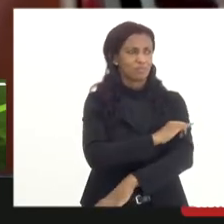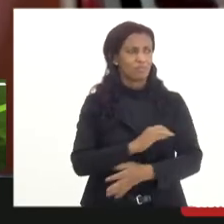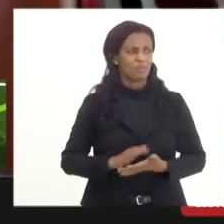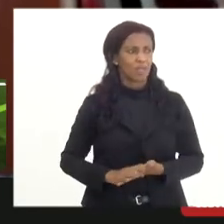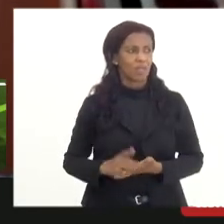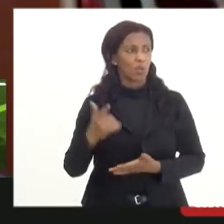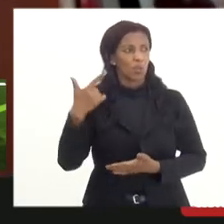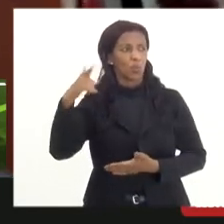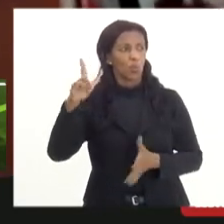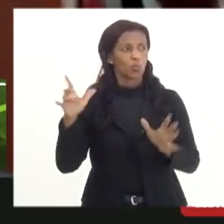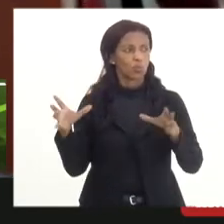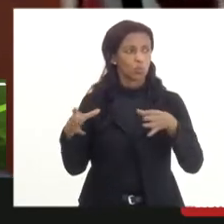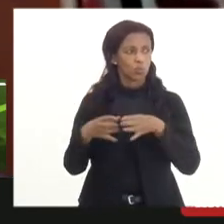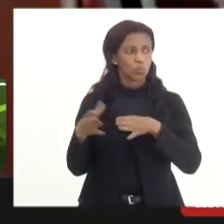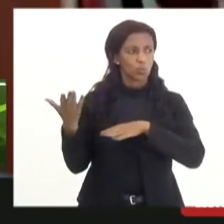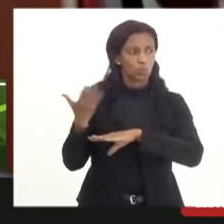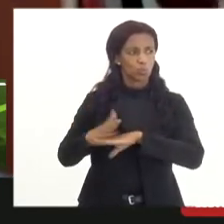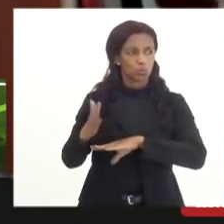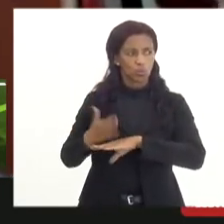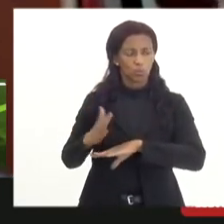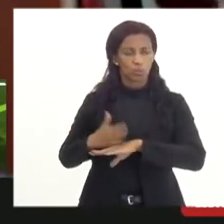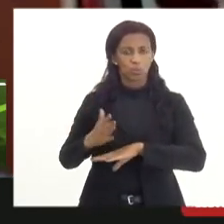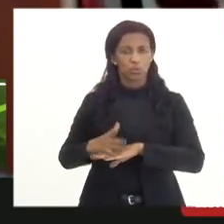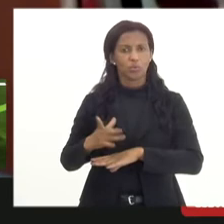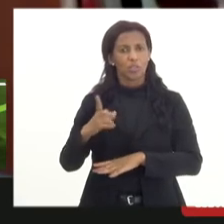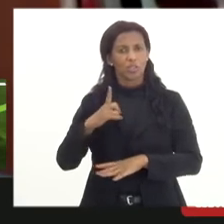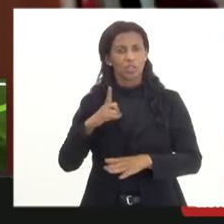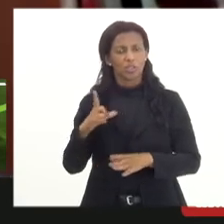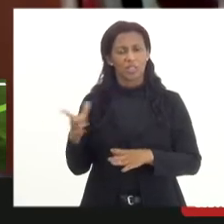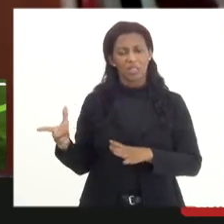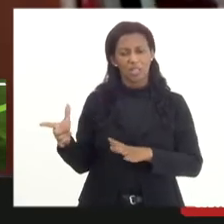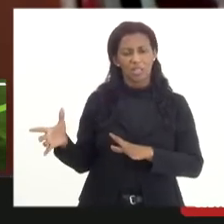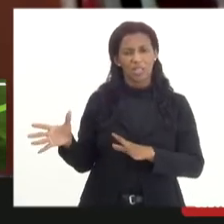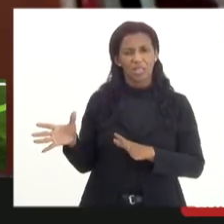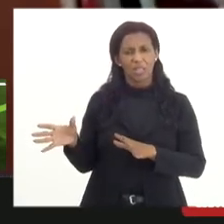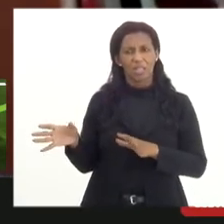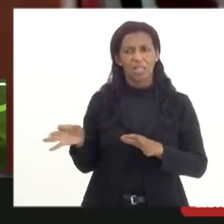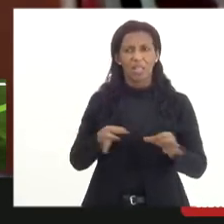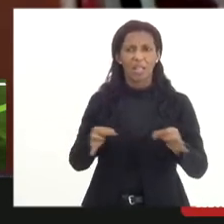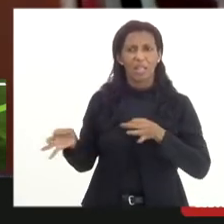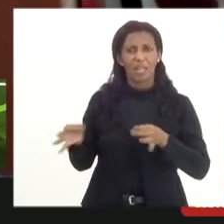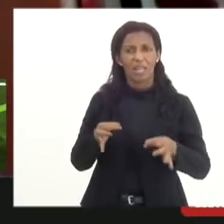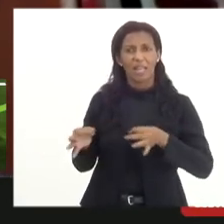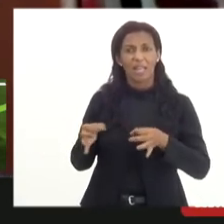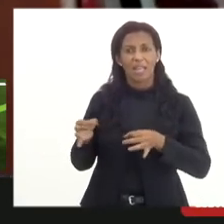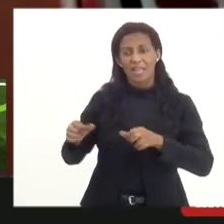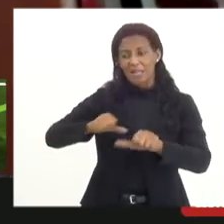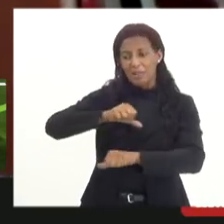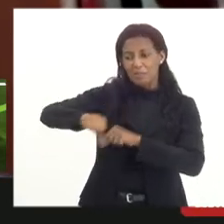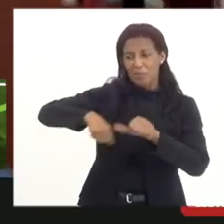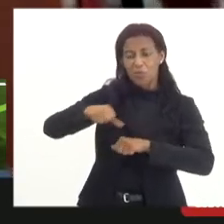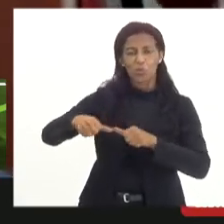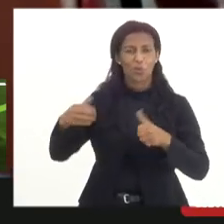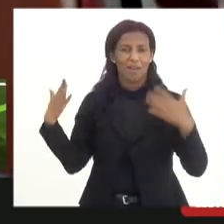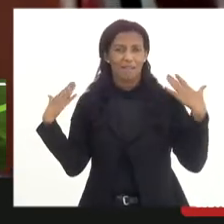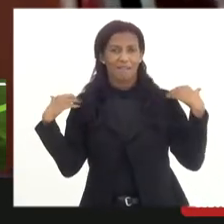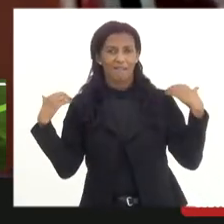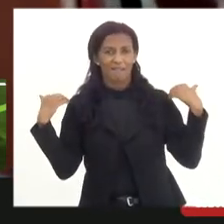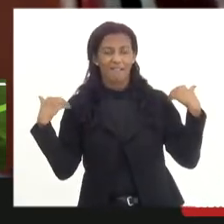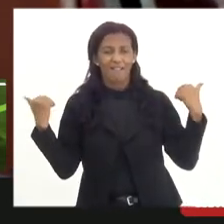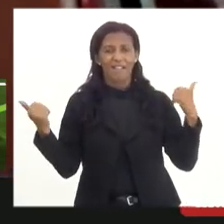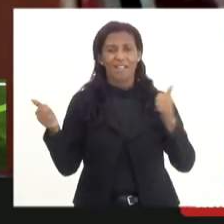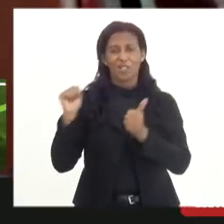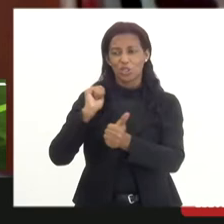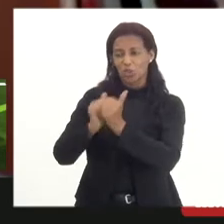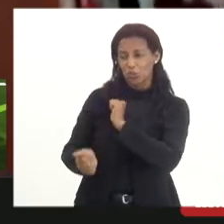outro conjunto de atividades que tem sinergia, que trata-se de turismo, entretenimento, esporte, cultura e mídia, desfazer